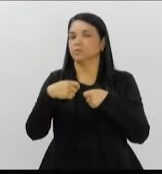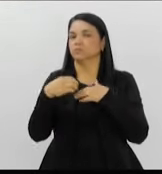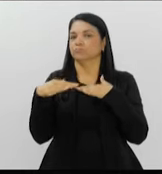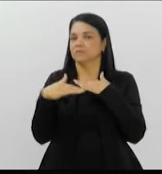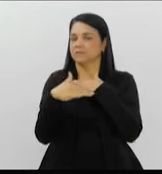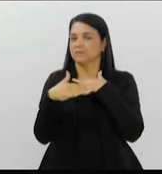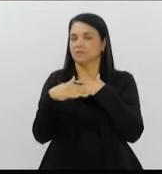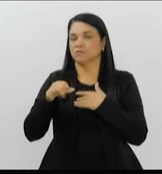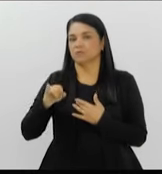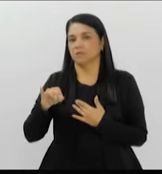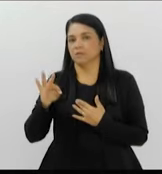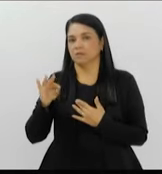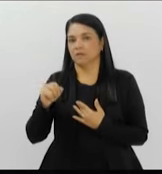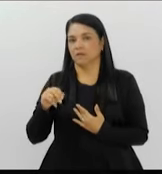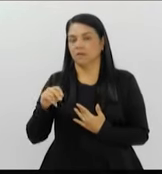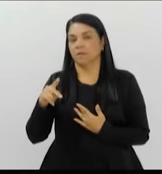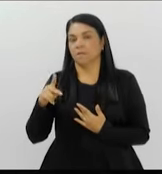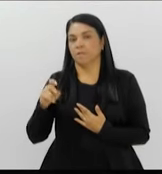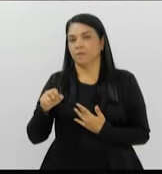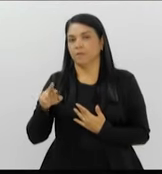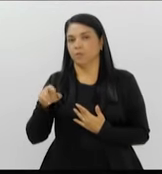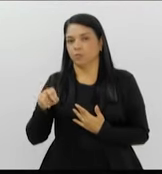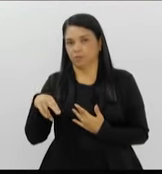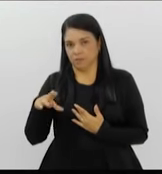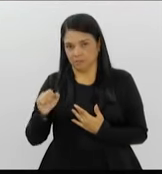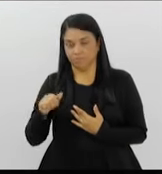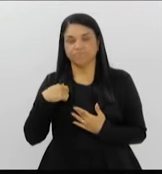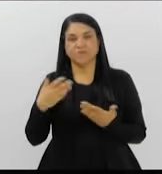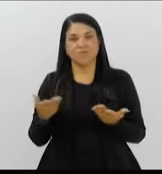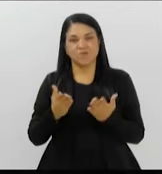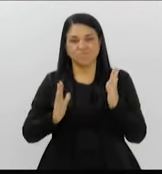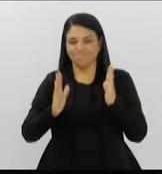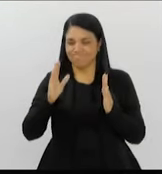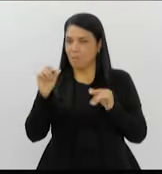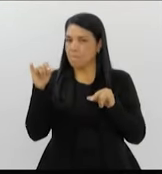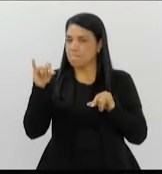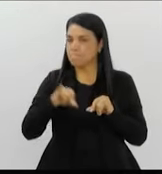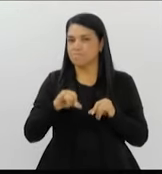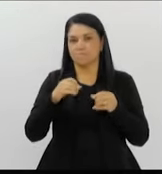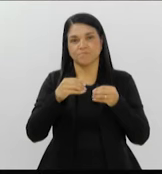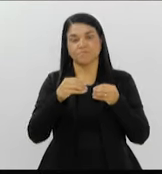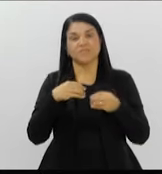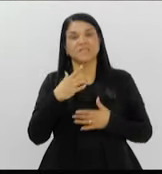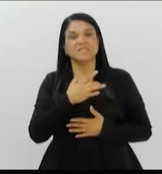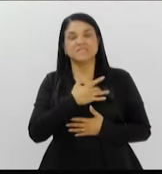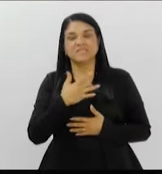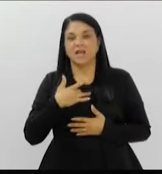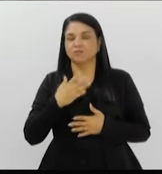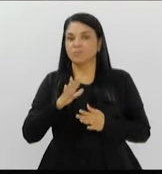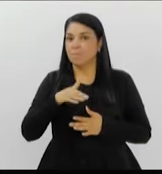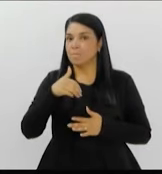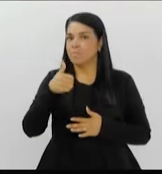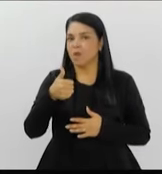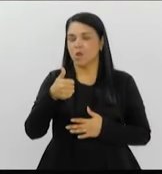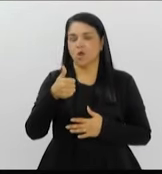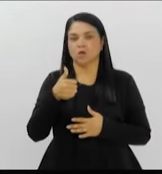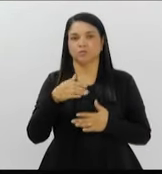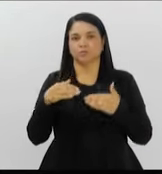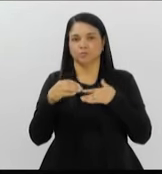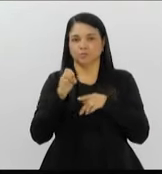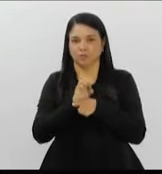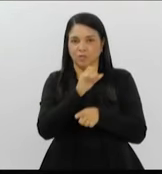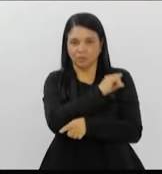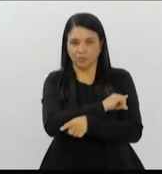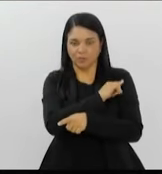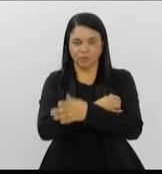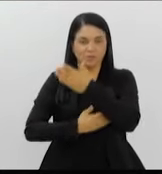Itaperuna. Itaperuna vive o seu pior momento. Já tivemos uma saúde entre as 3 melhores do Estado, inclusive nos